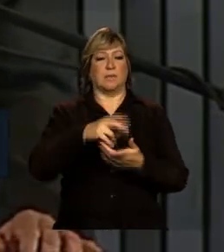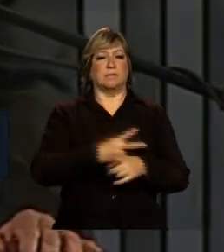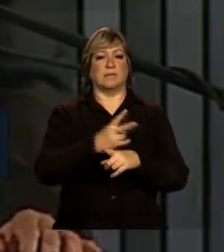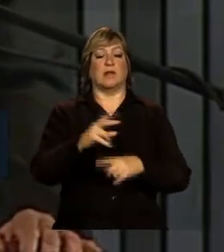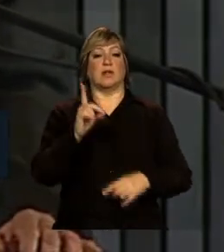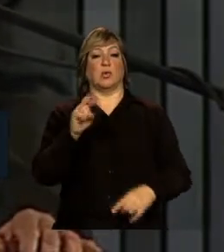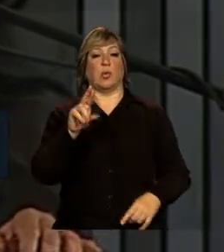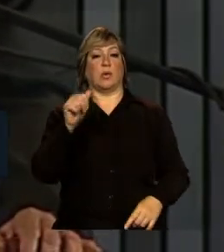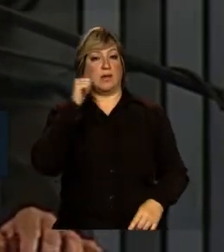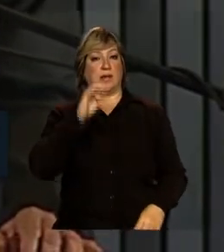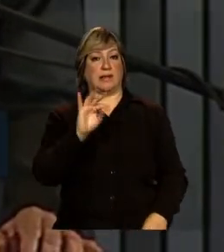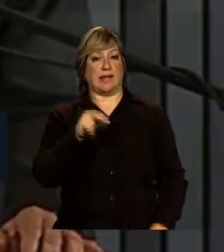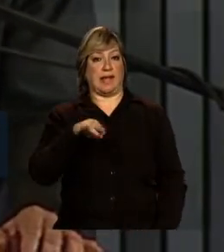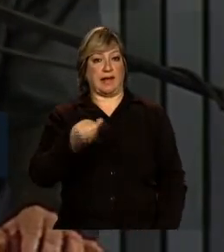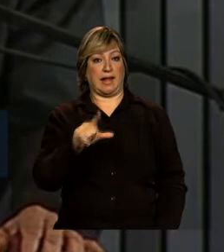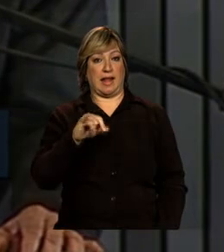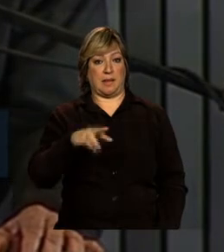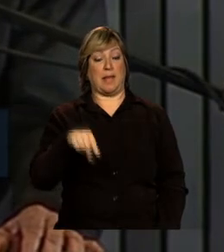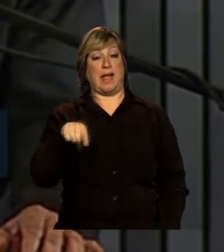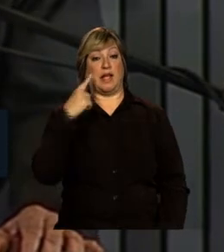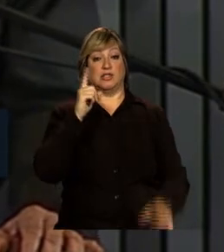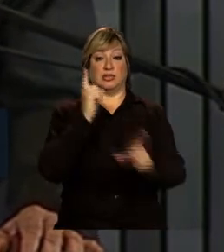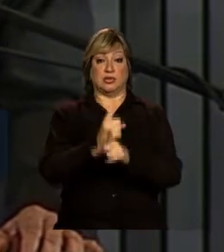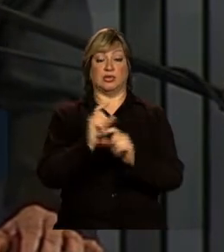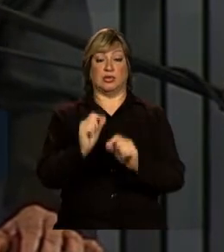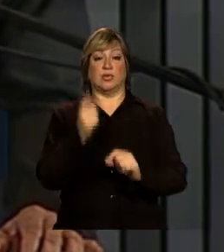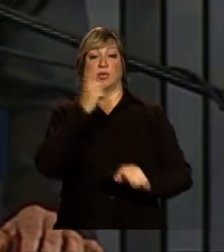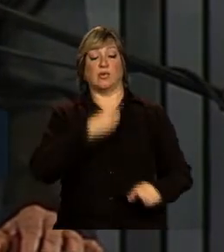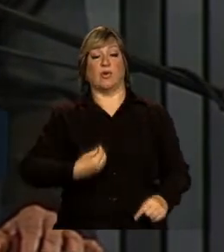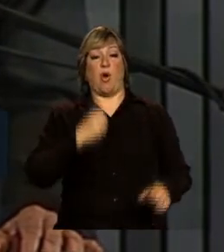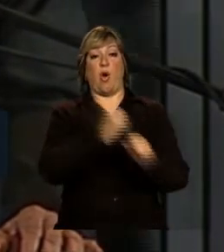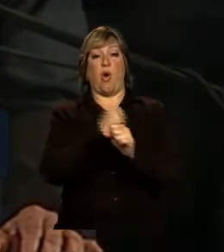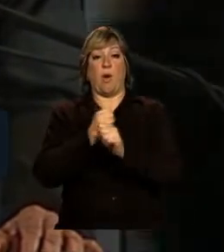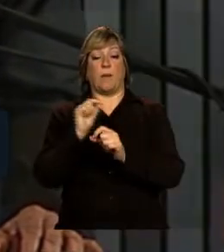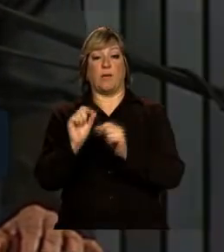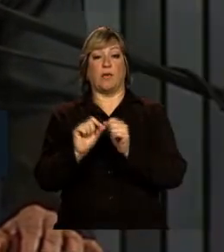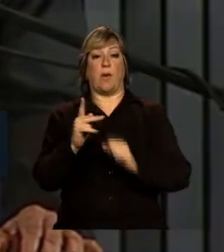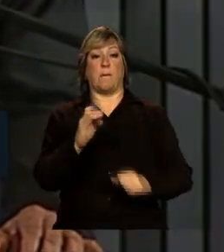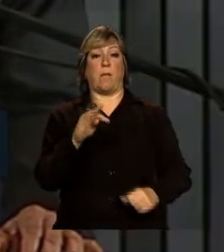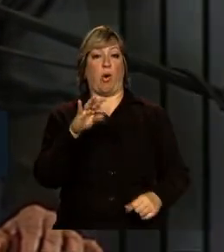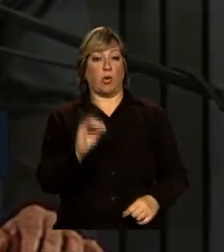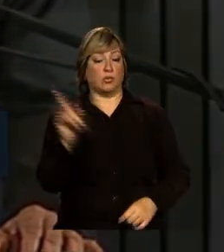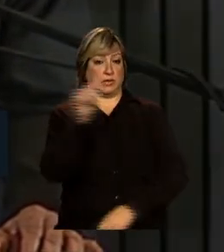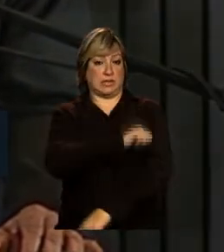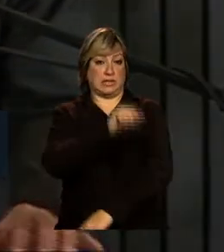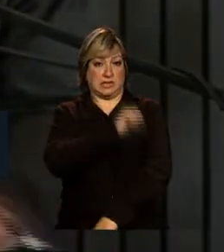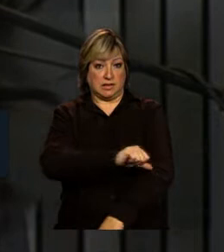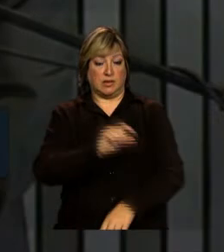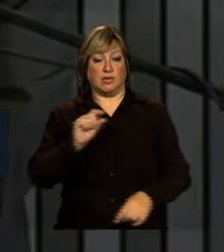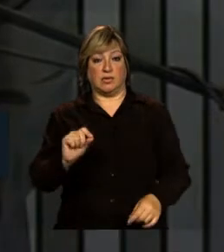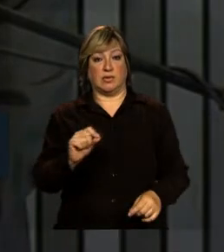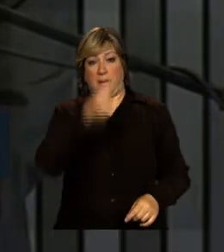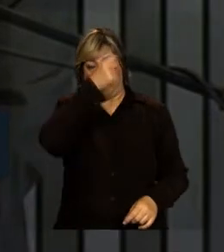Tânia Lima. Descoberta esta, ocorrida durante as obras de requalificação do porto da cidade do Rio de Janeiro, empreendidas